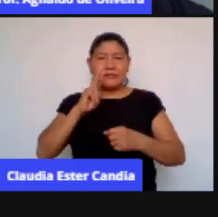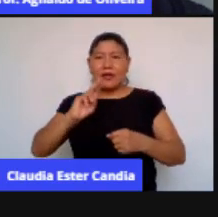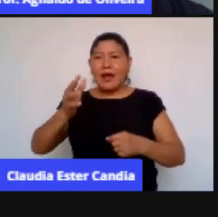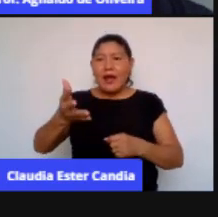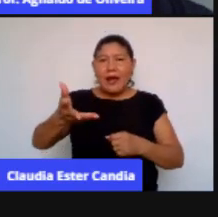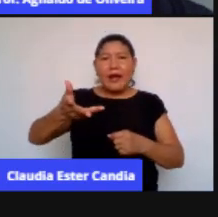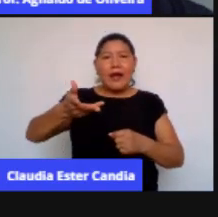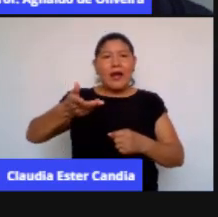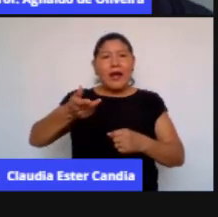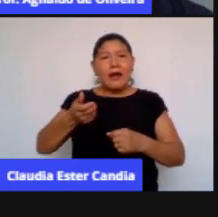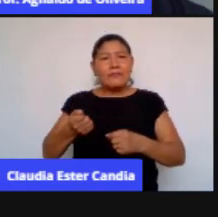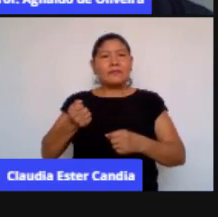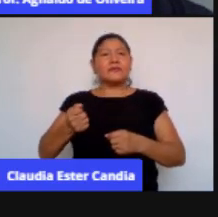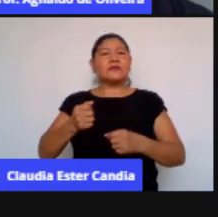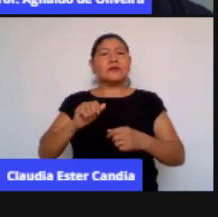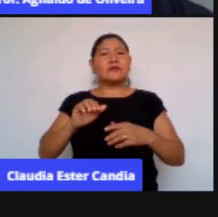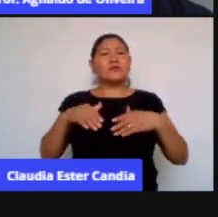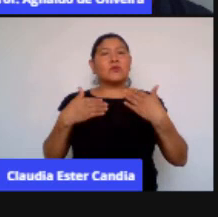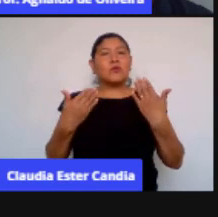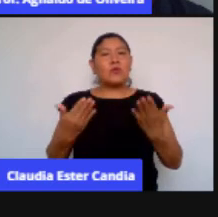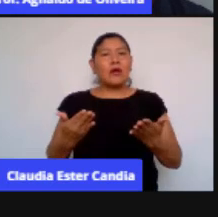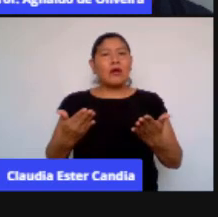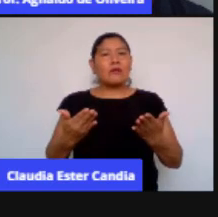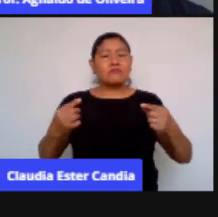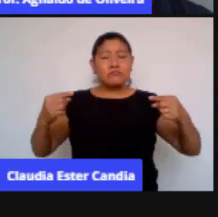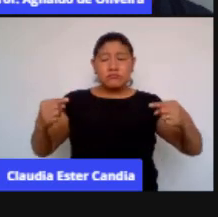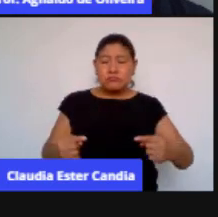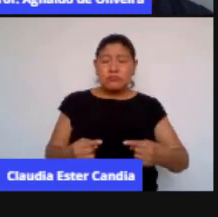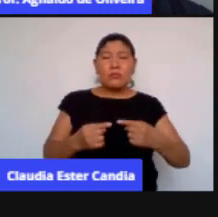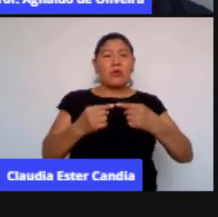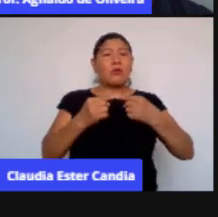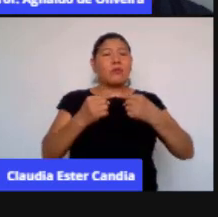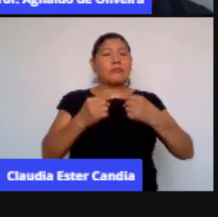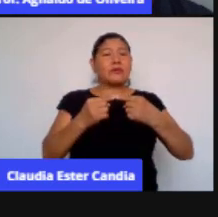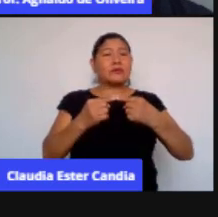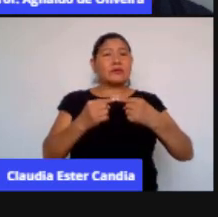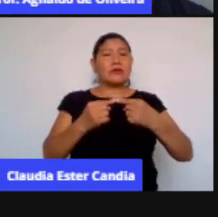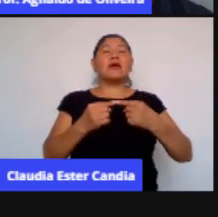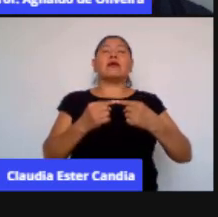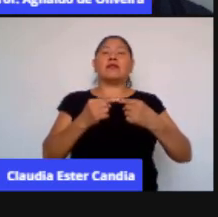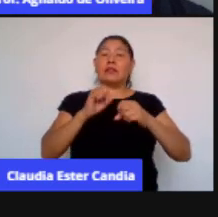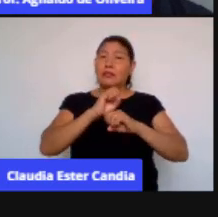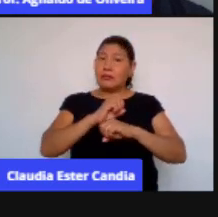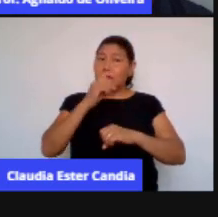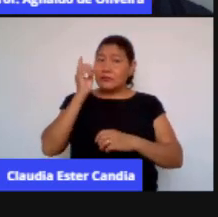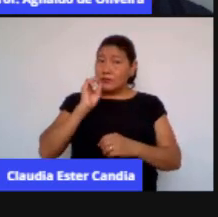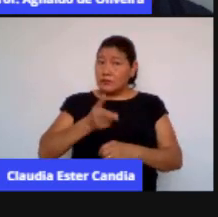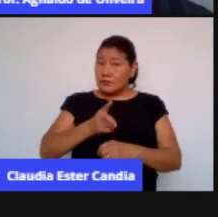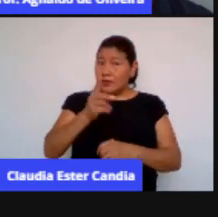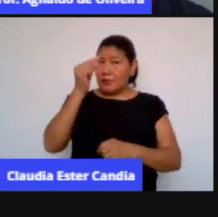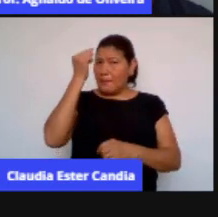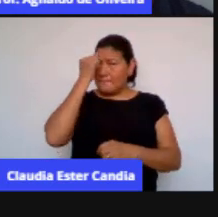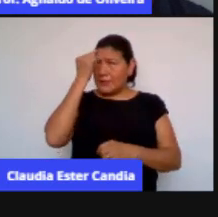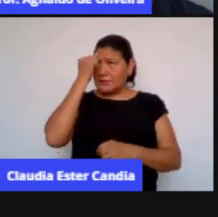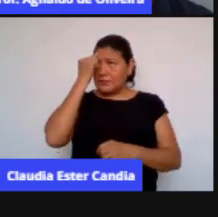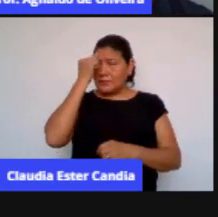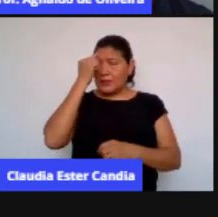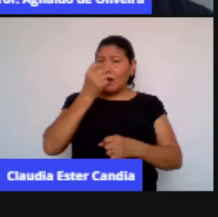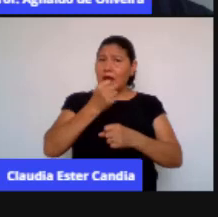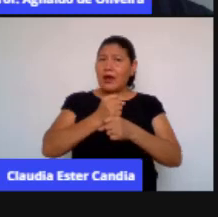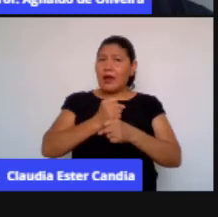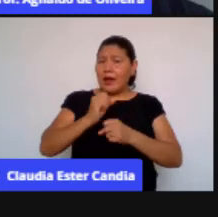quais habilidades se relacionam com ela. Então, lembrando que essas habilidades relacionadas são habilidades do ano anterior,